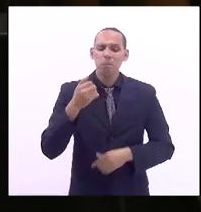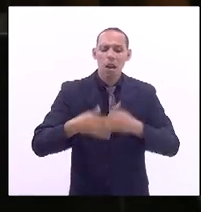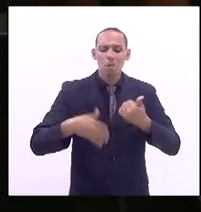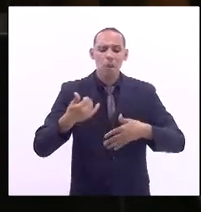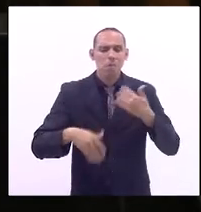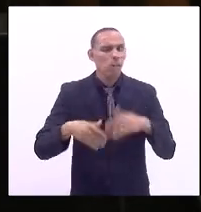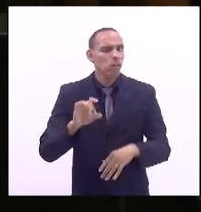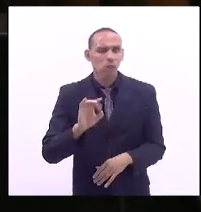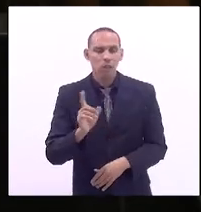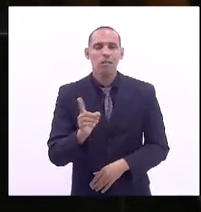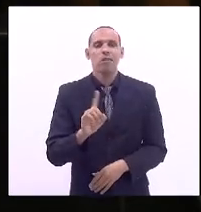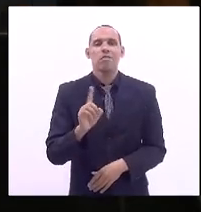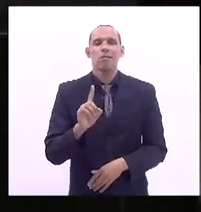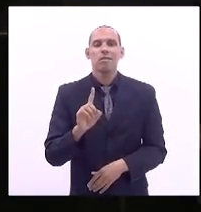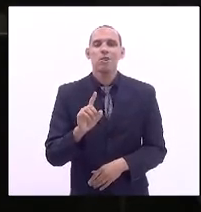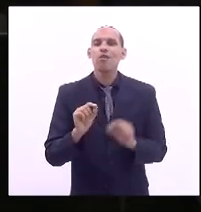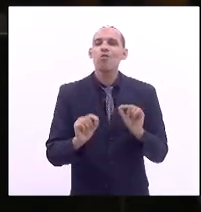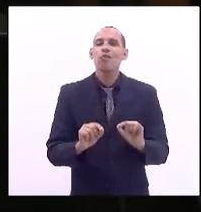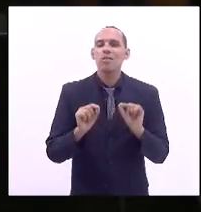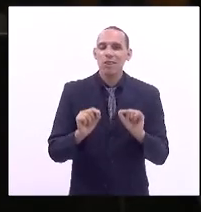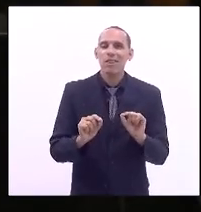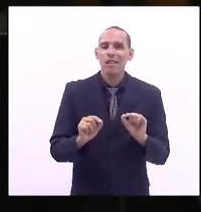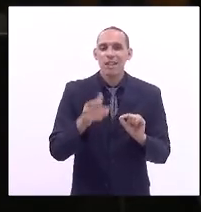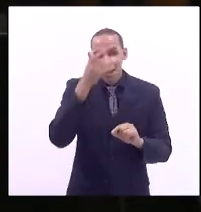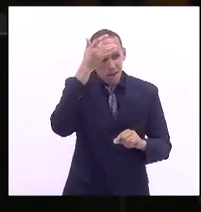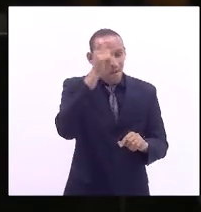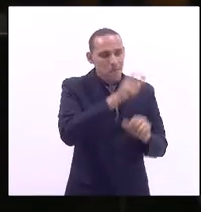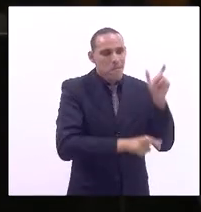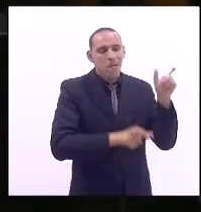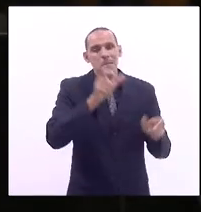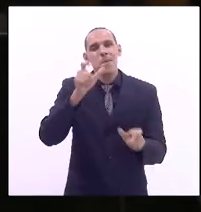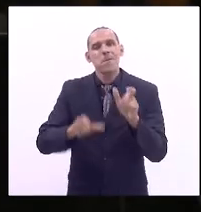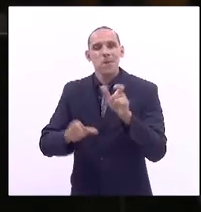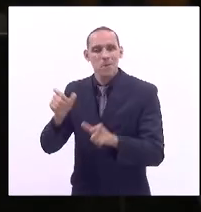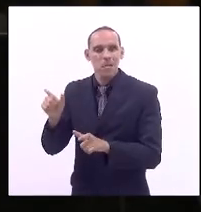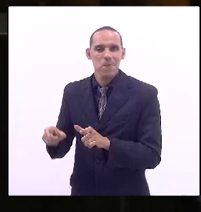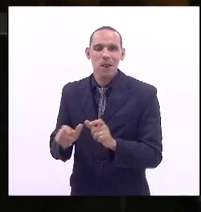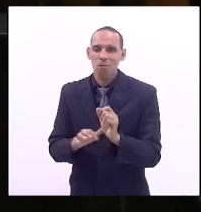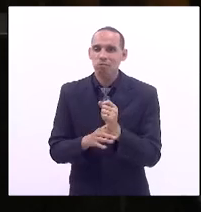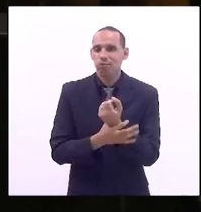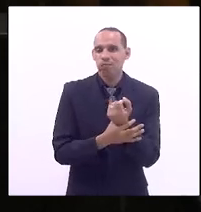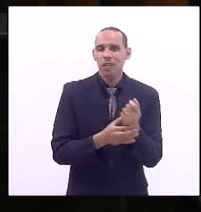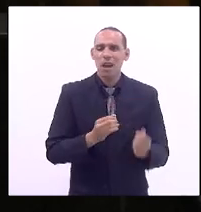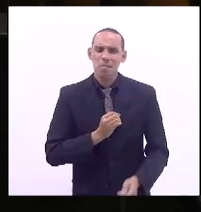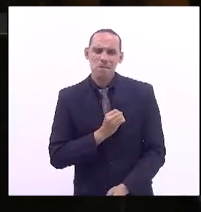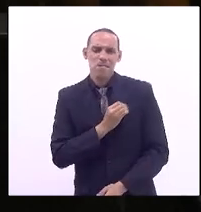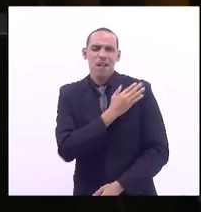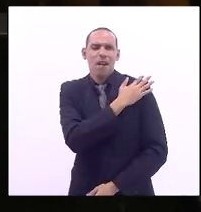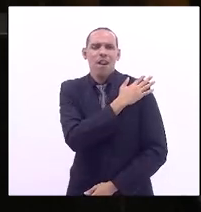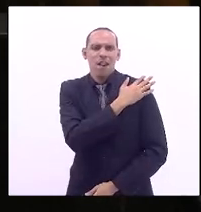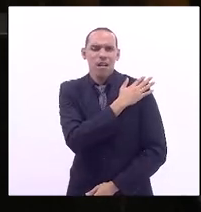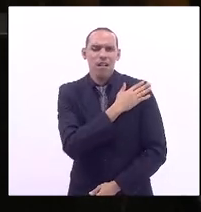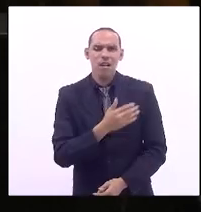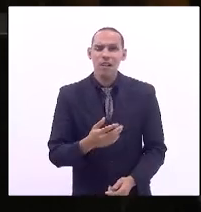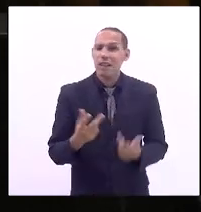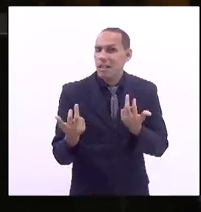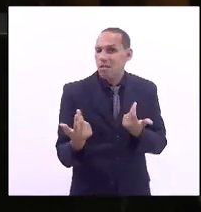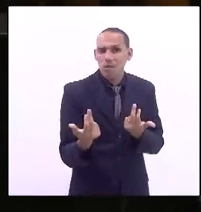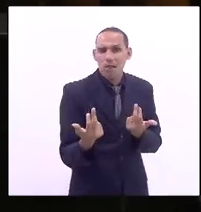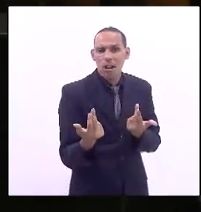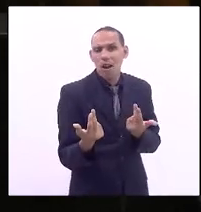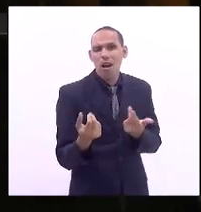falar de Segurança Pública é falar dos agentes de Segurança Pública militares que assim como eu